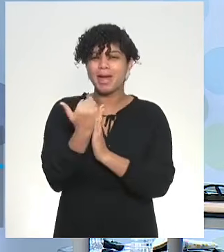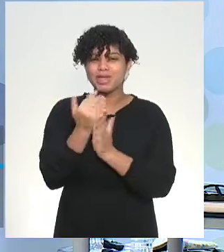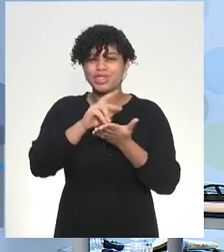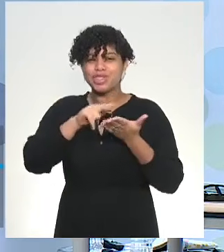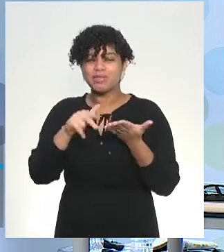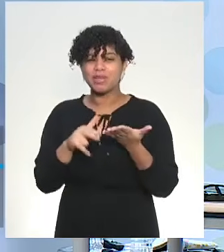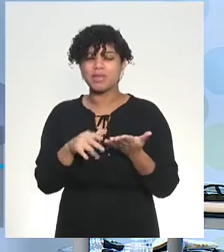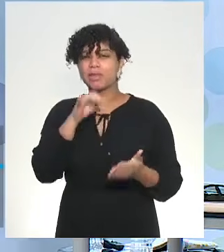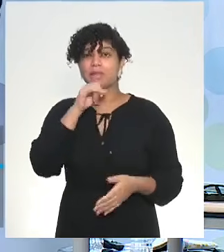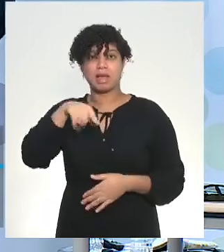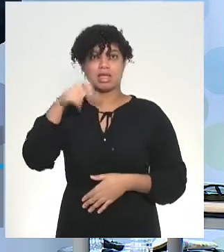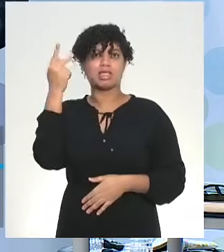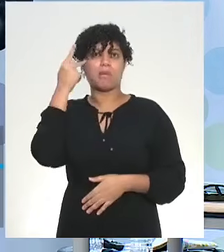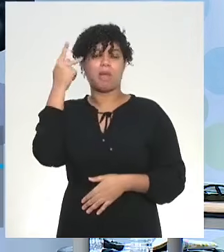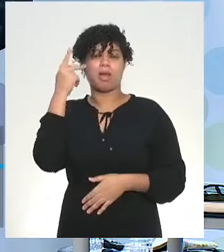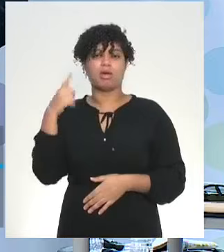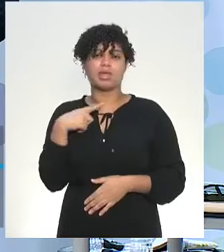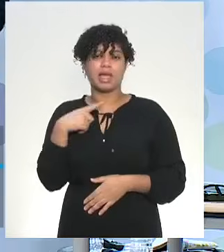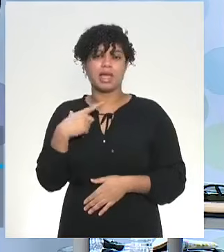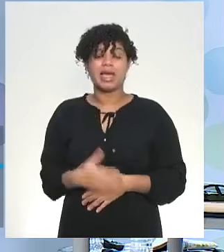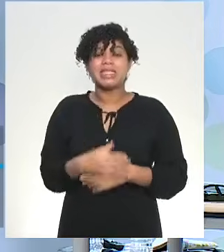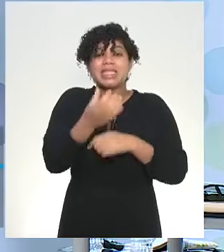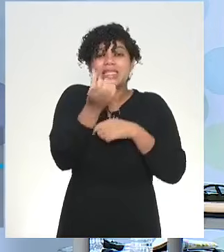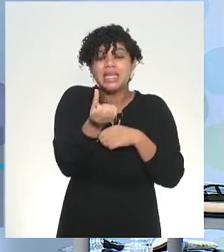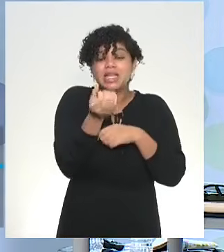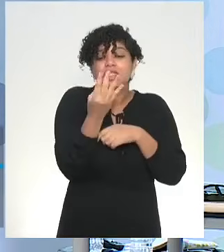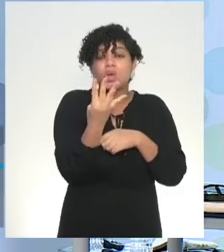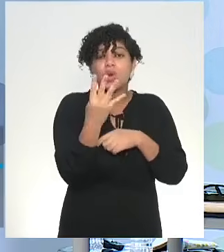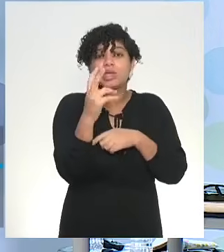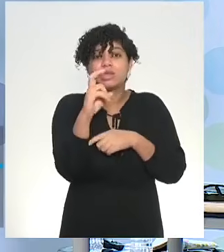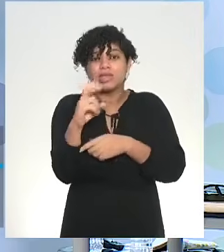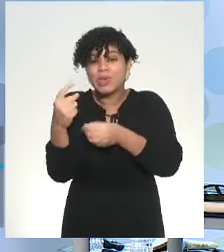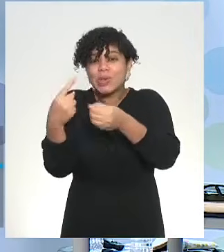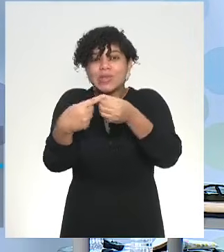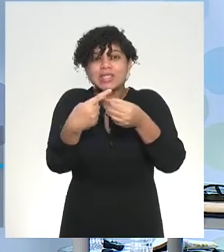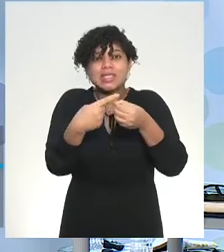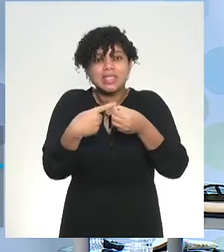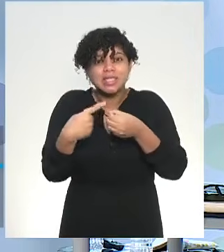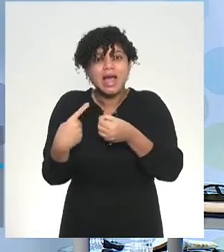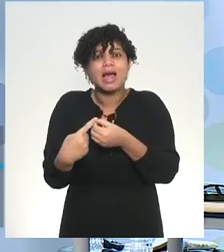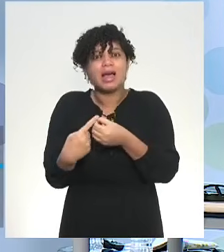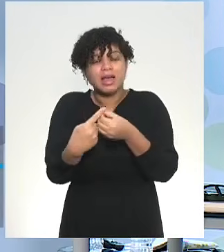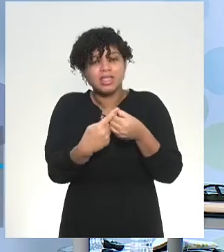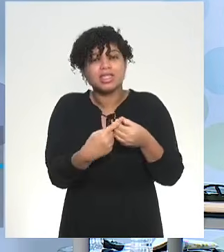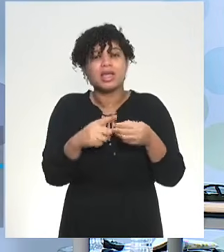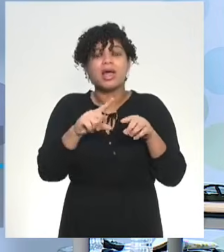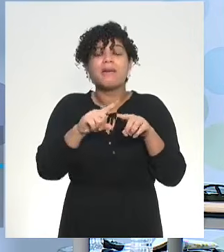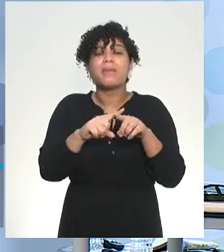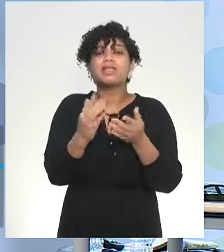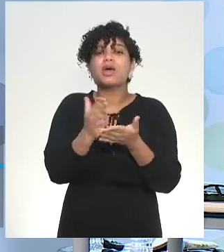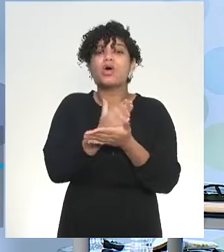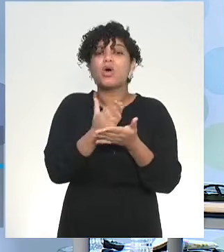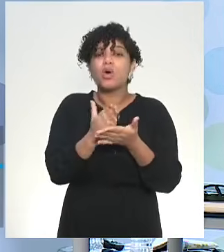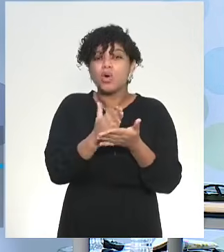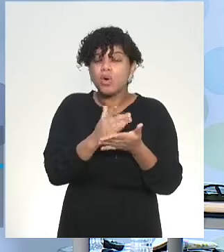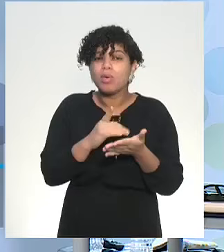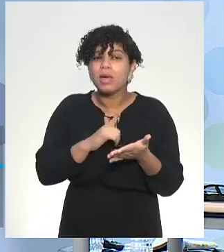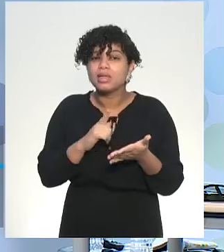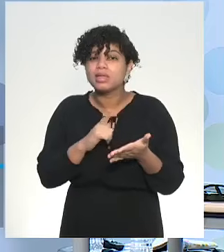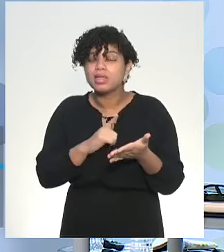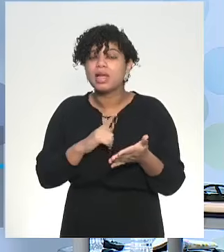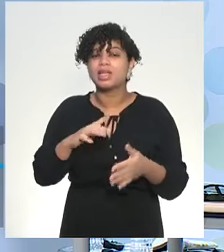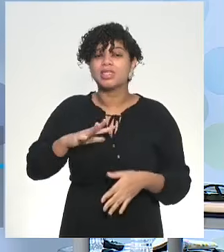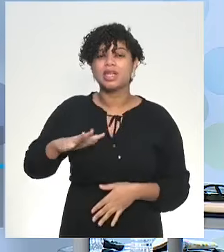que é o caso aqui de São Paulo, que tem lá seus 645 municípios, e começam a se destacar cidades, né, mesmo cidades